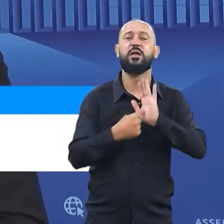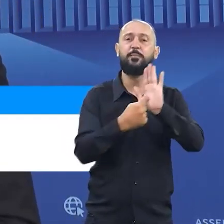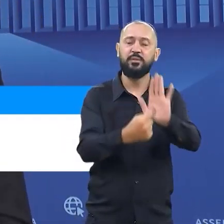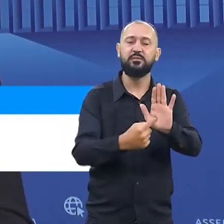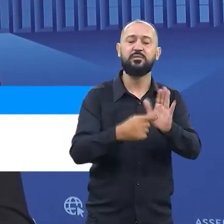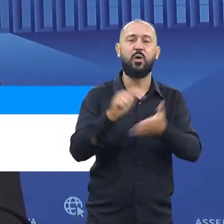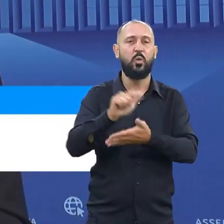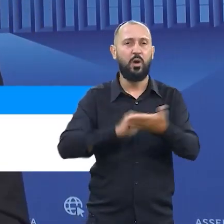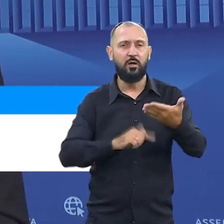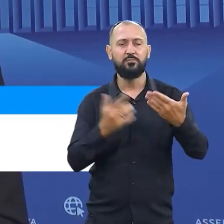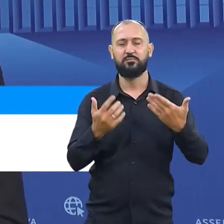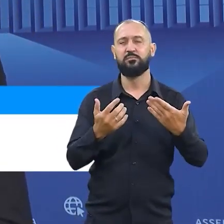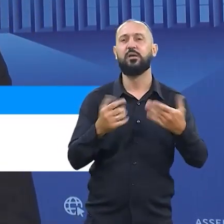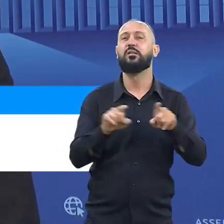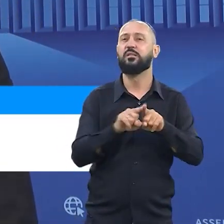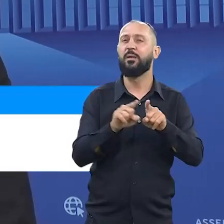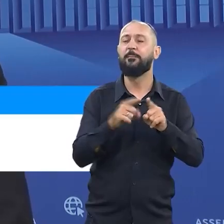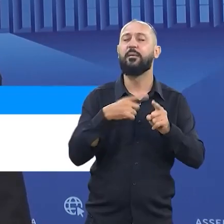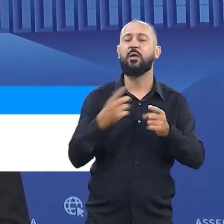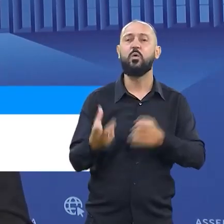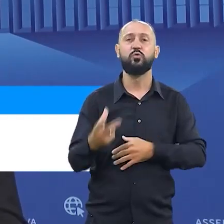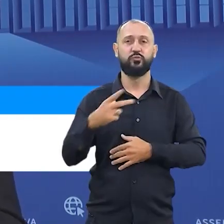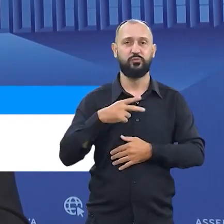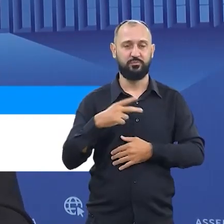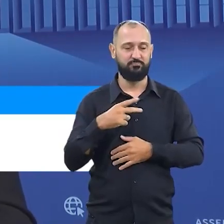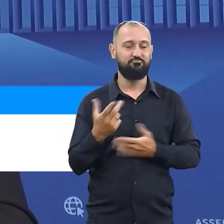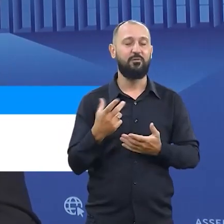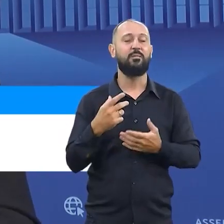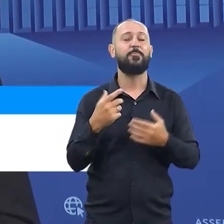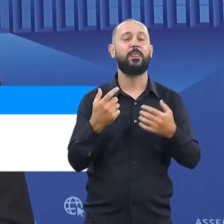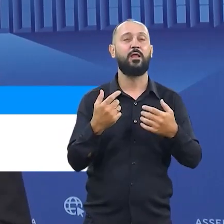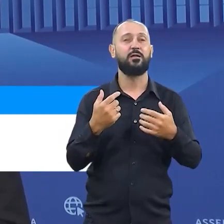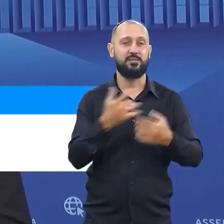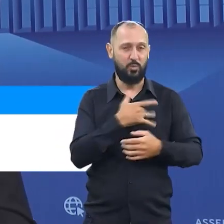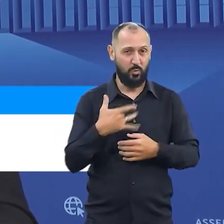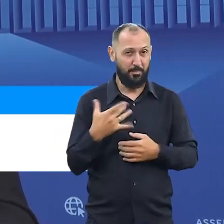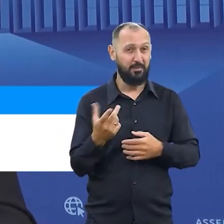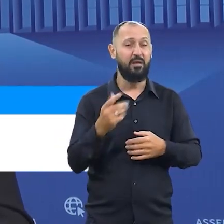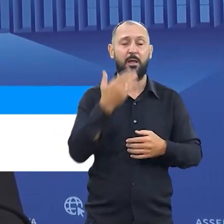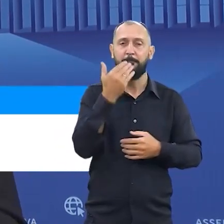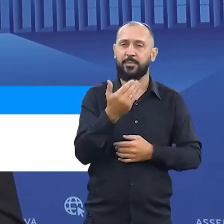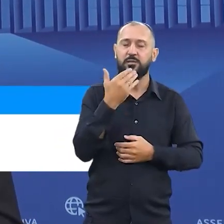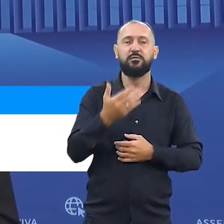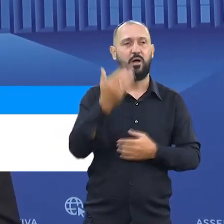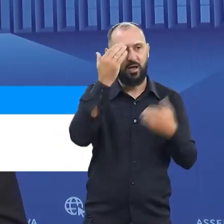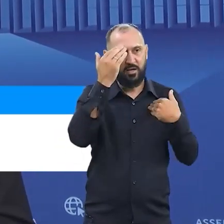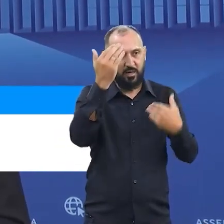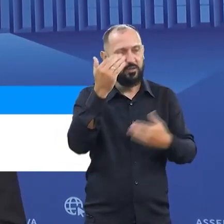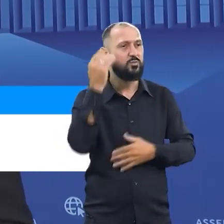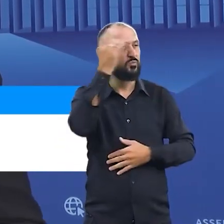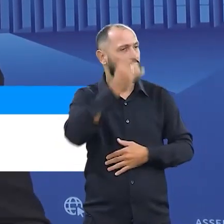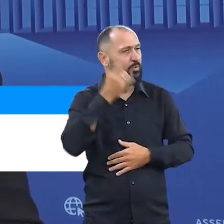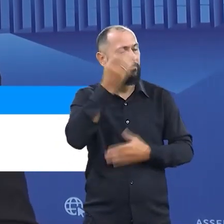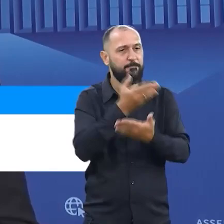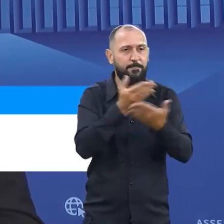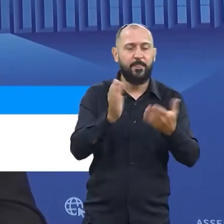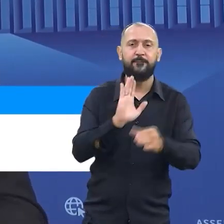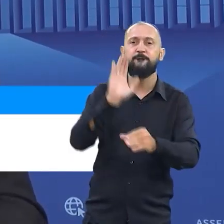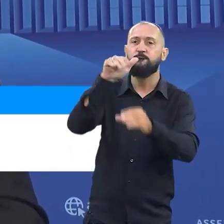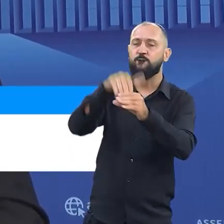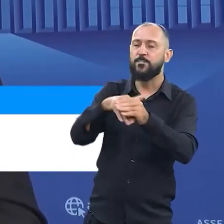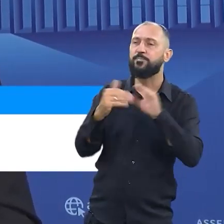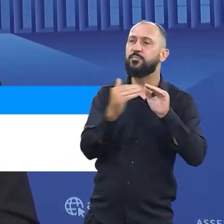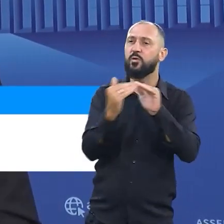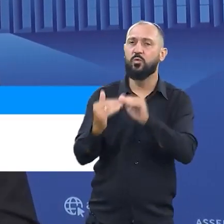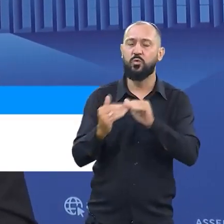é necessário apresentar esse laudo. Fora os planos de saúde que também que exigem esses laudos. Então foi um avanço hoje, agradeço a todos os deputados